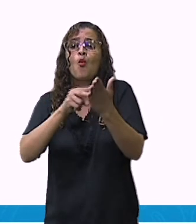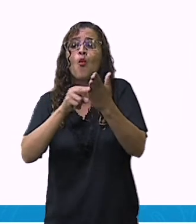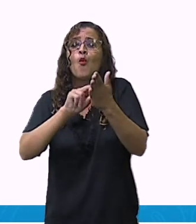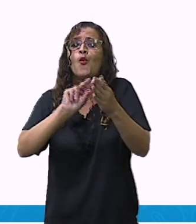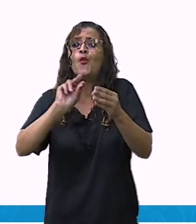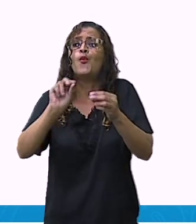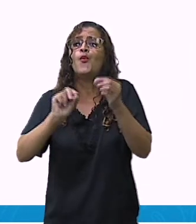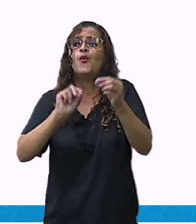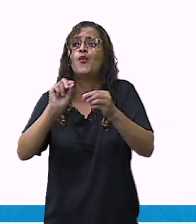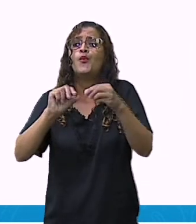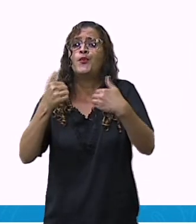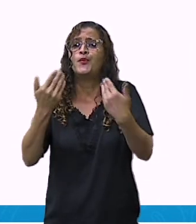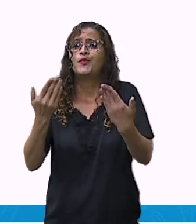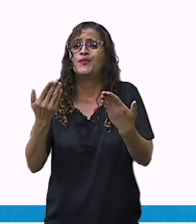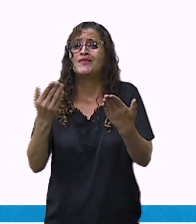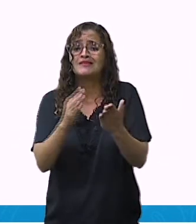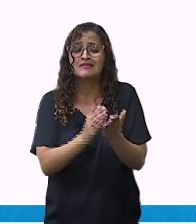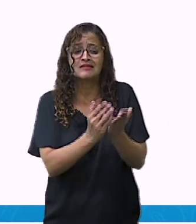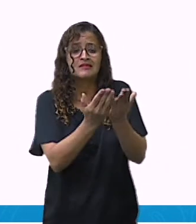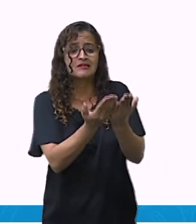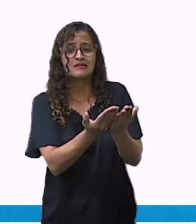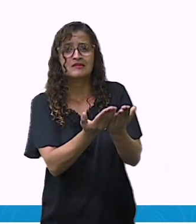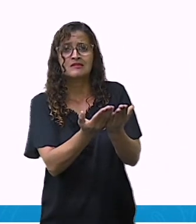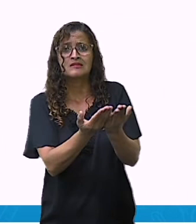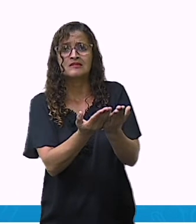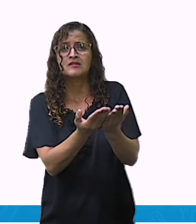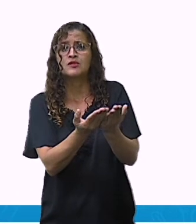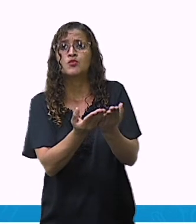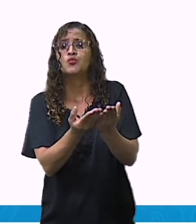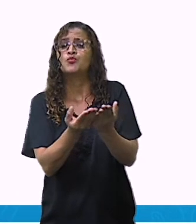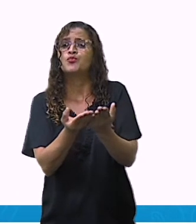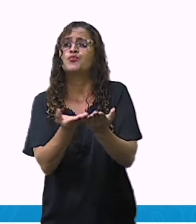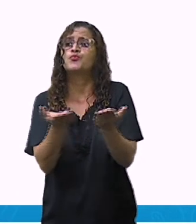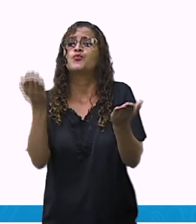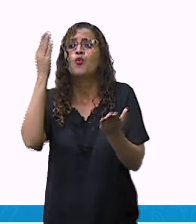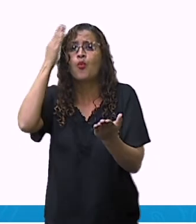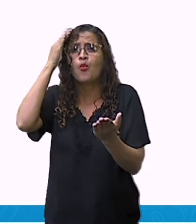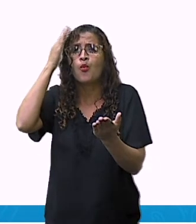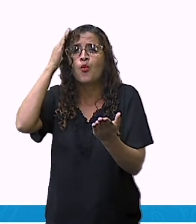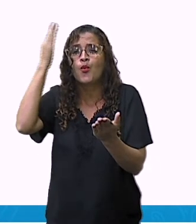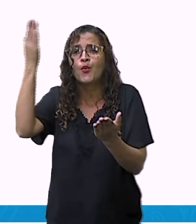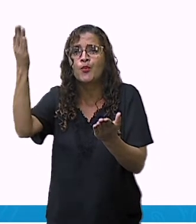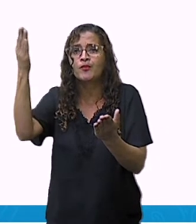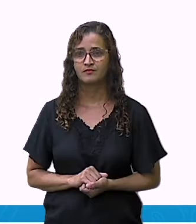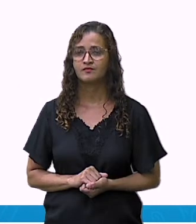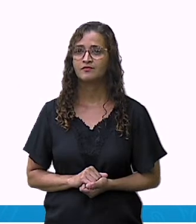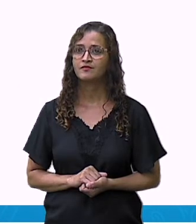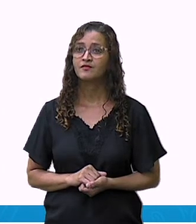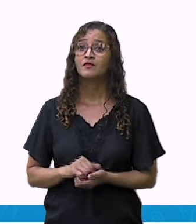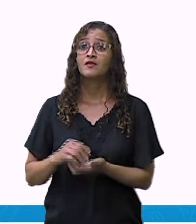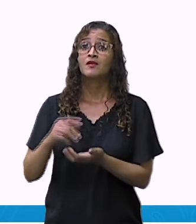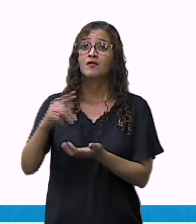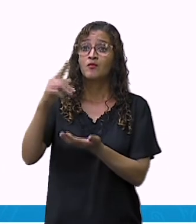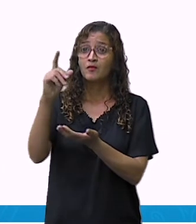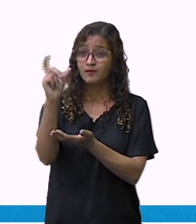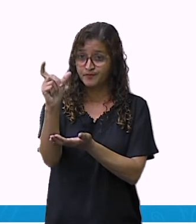página do dicionário? Então, nós temos aqui o seguinte: